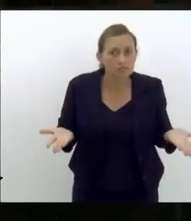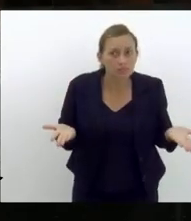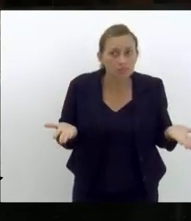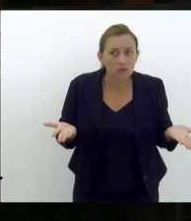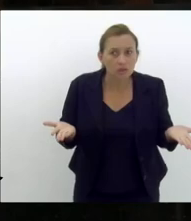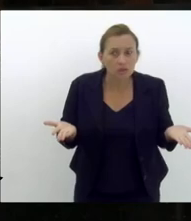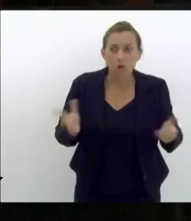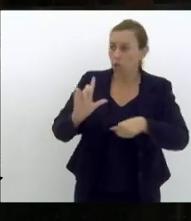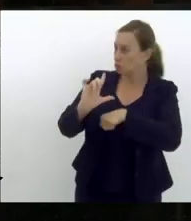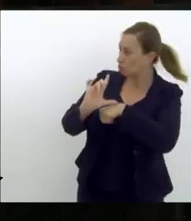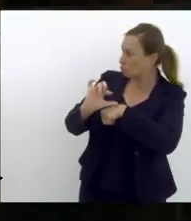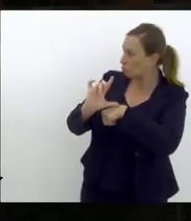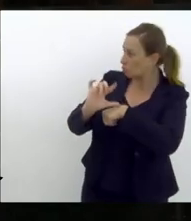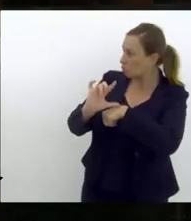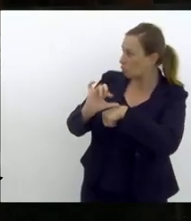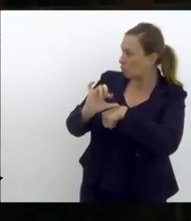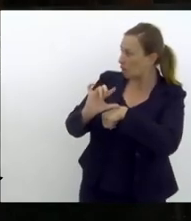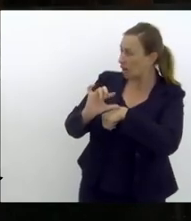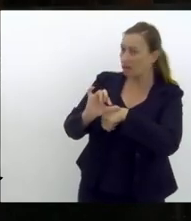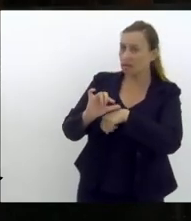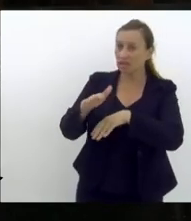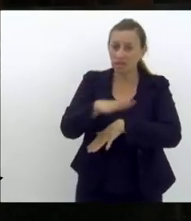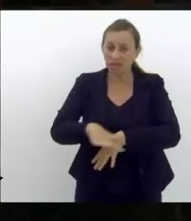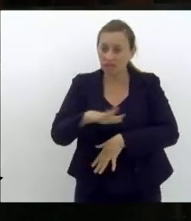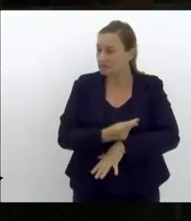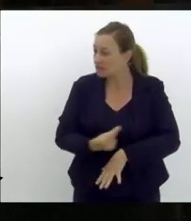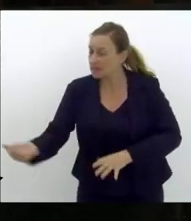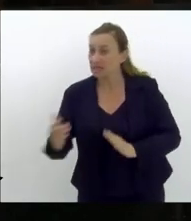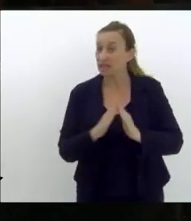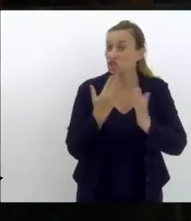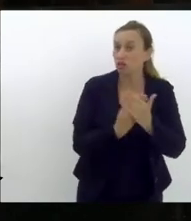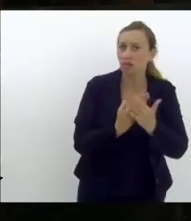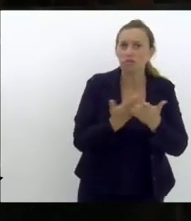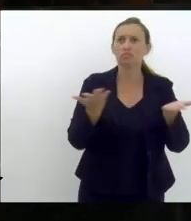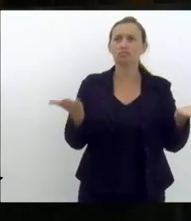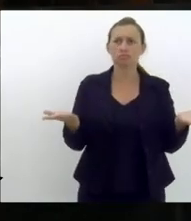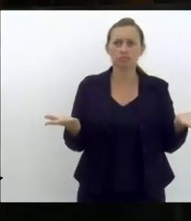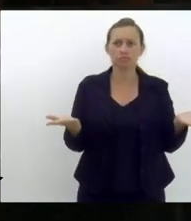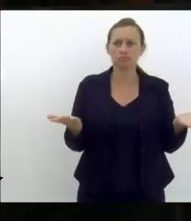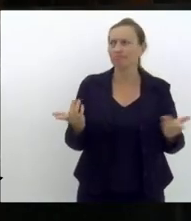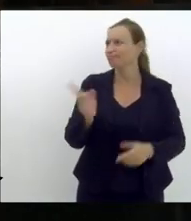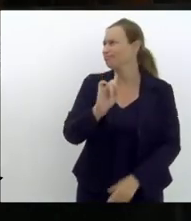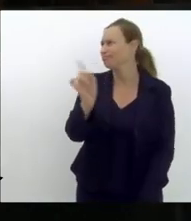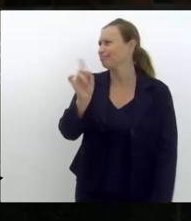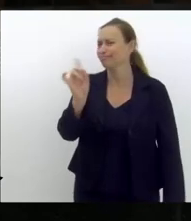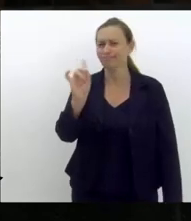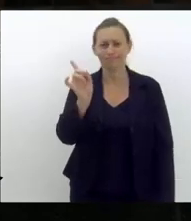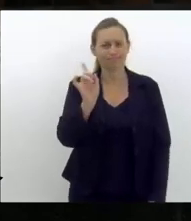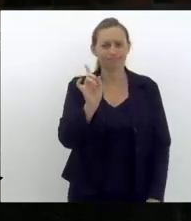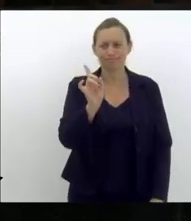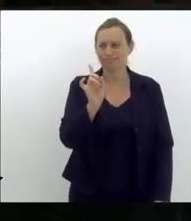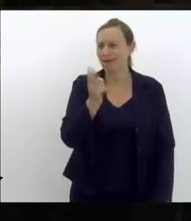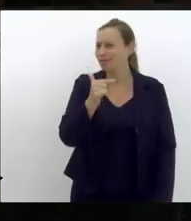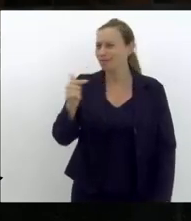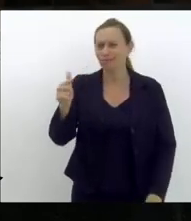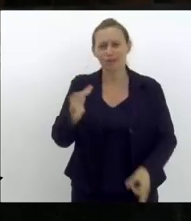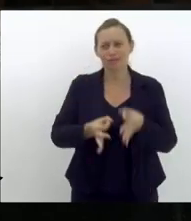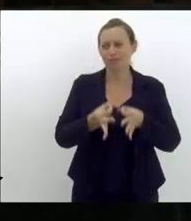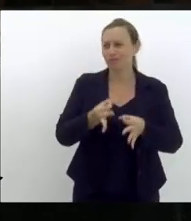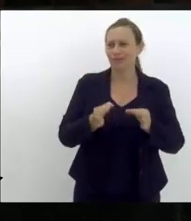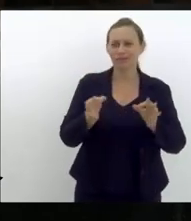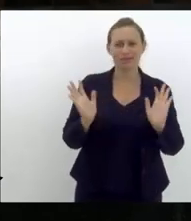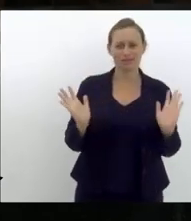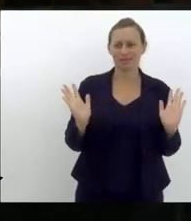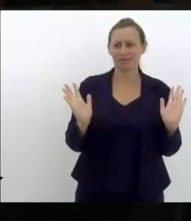no horário que crianças saem da escola não foi sem justificativa deputada